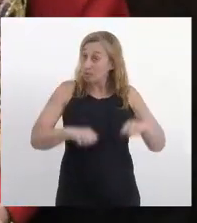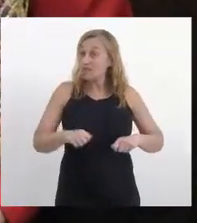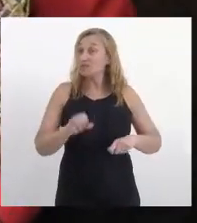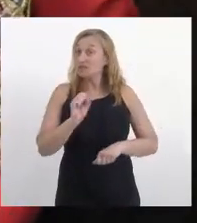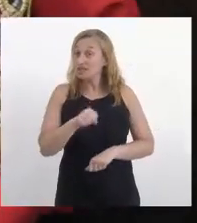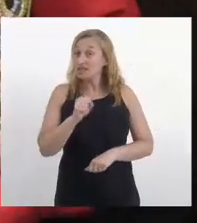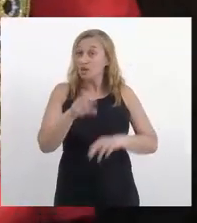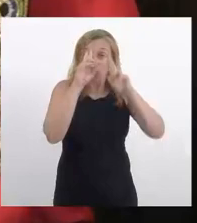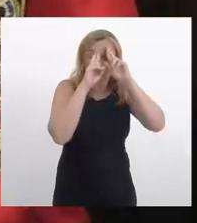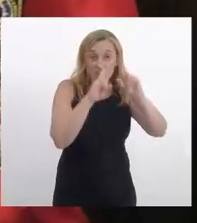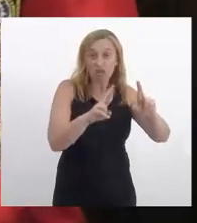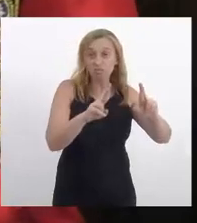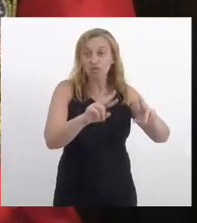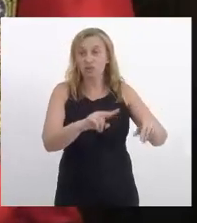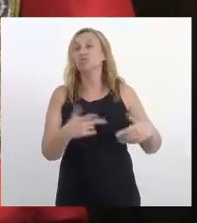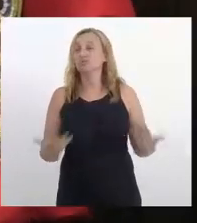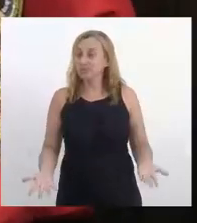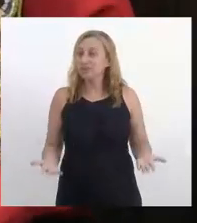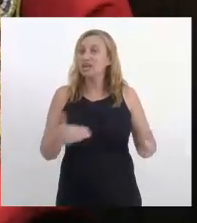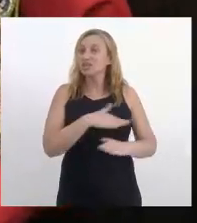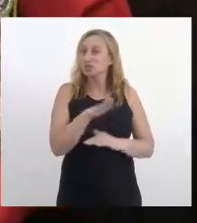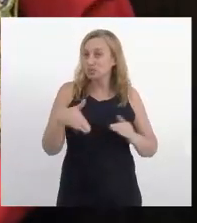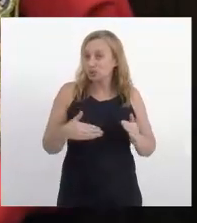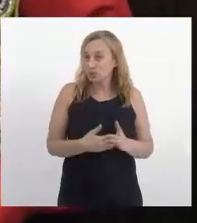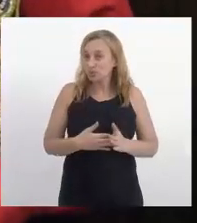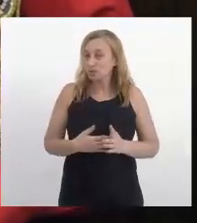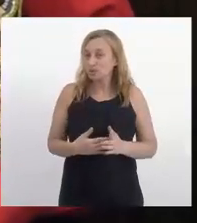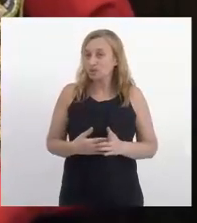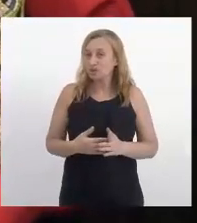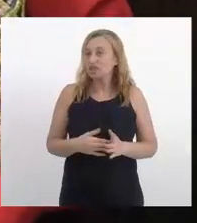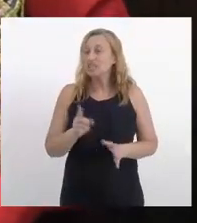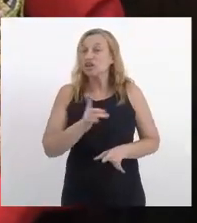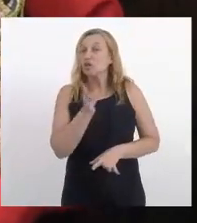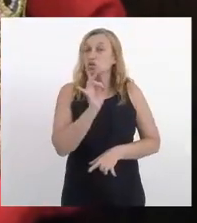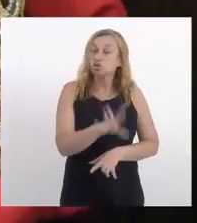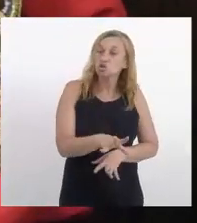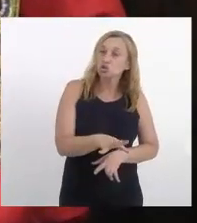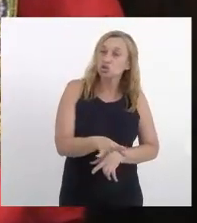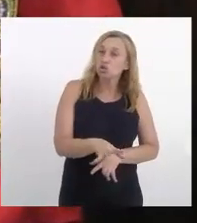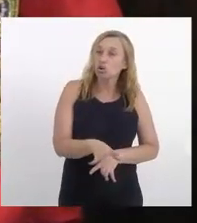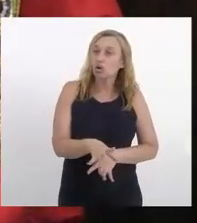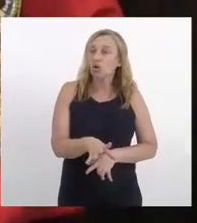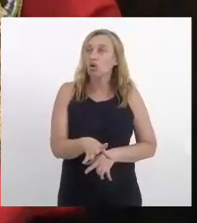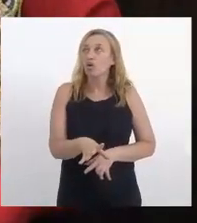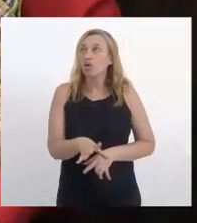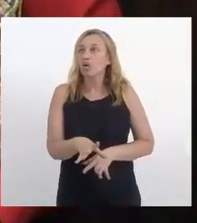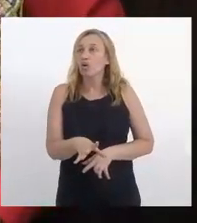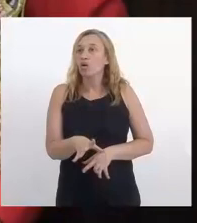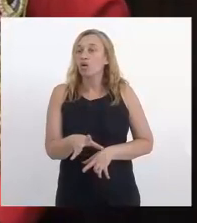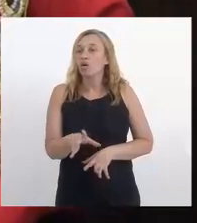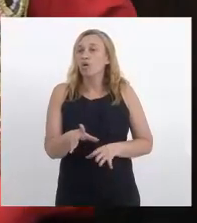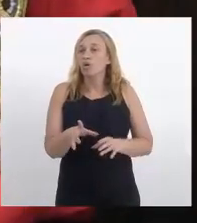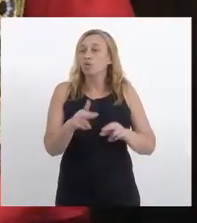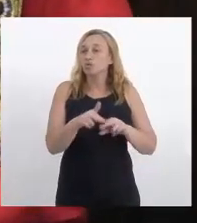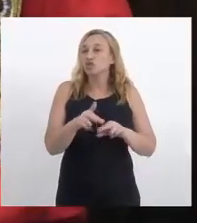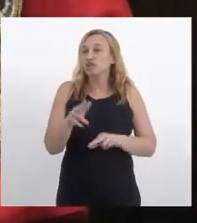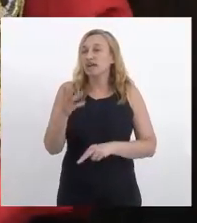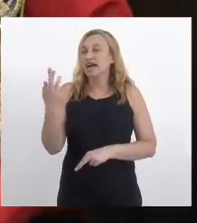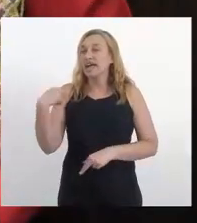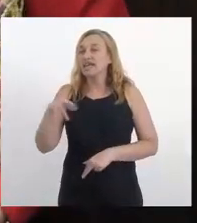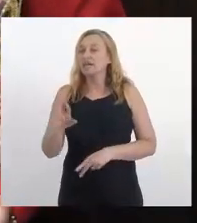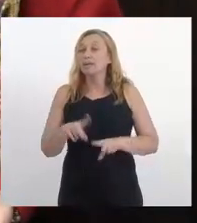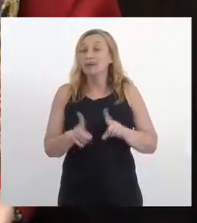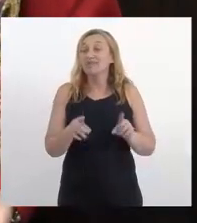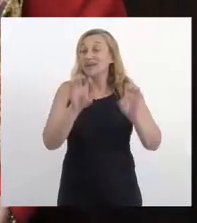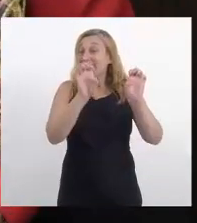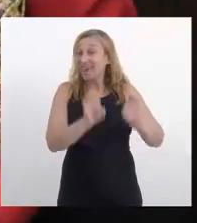um respeito mútuo entre todos. Né, não só deveria ser também pela religião, mas pela